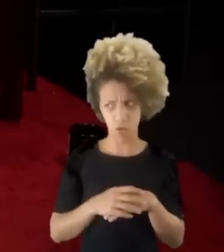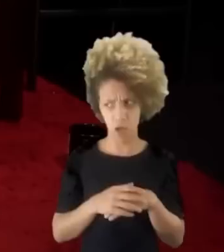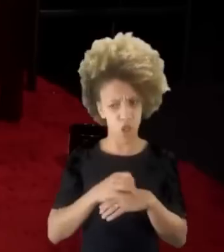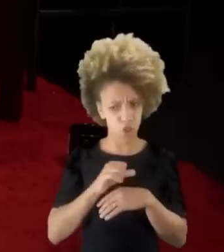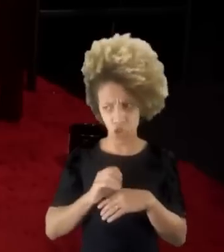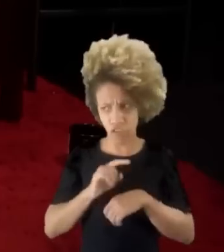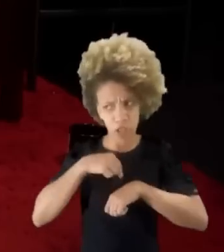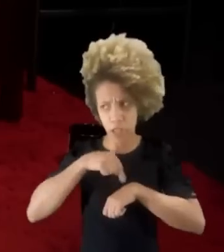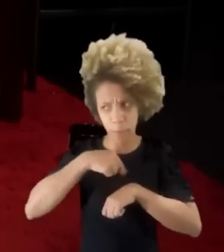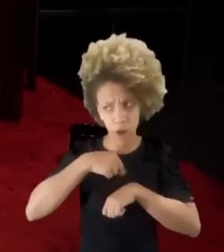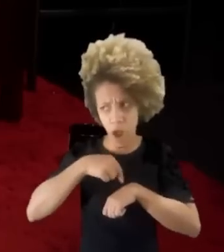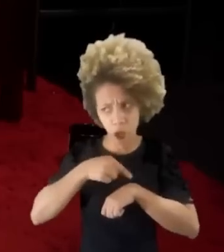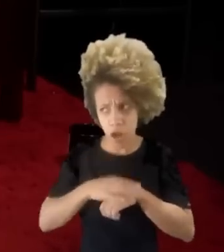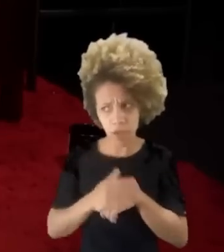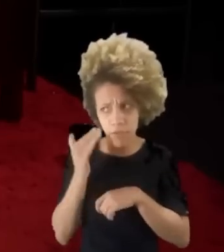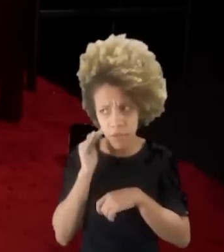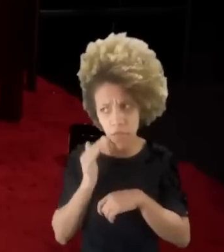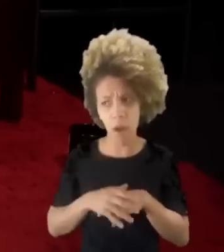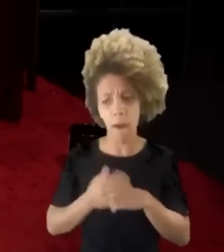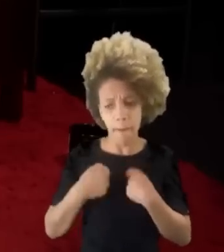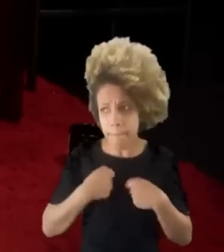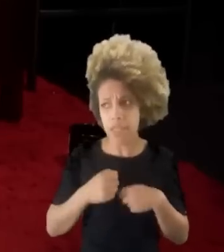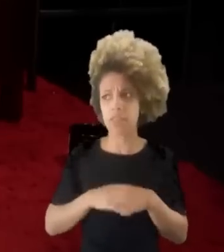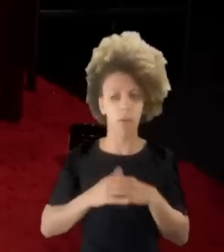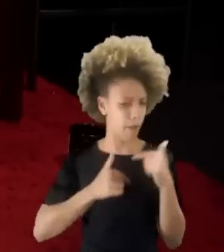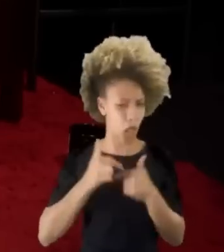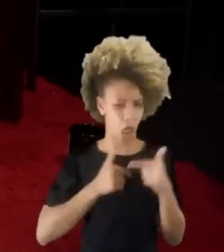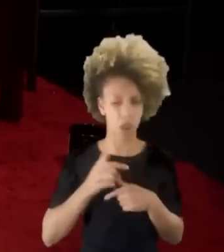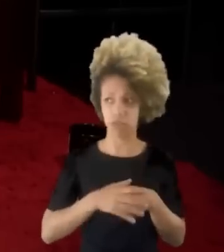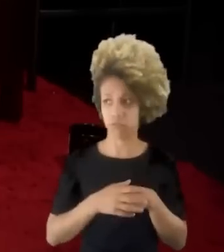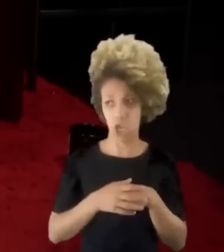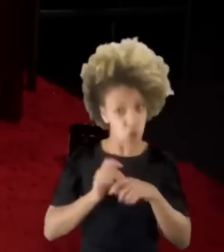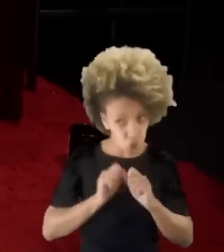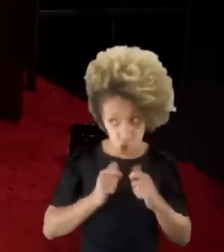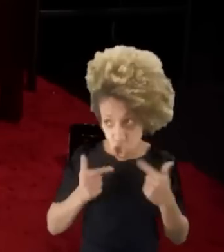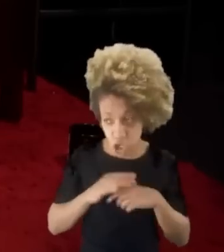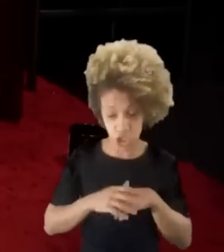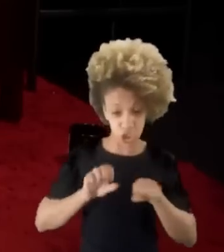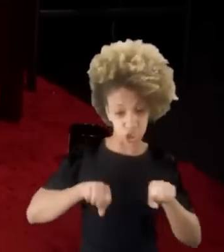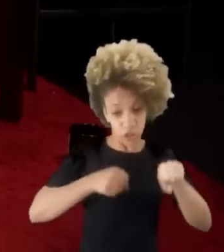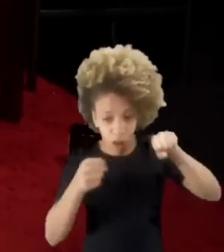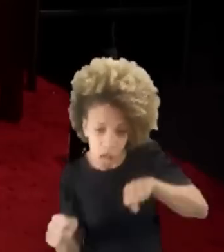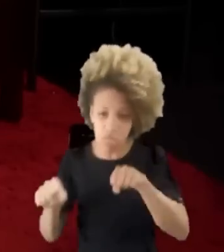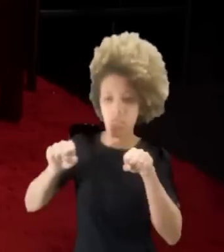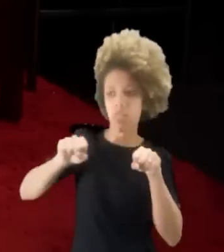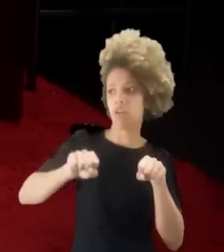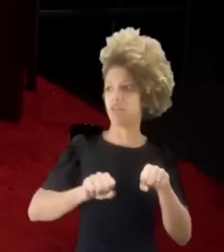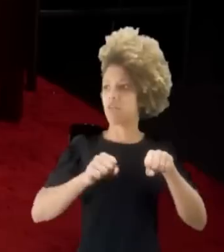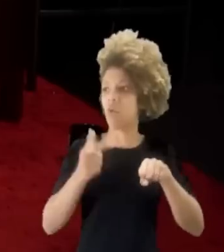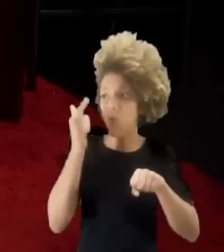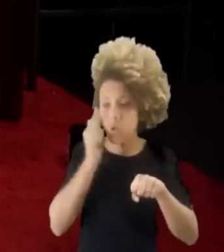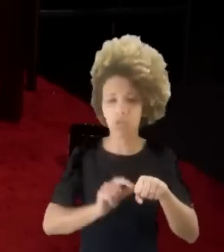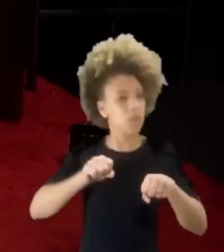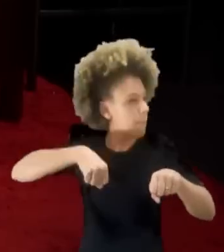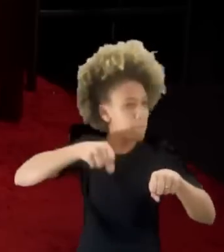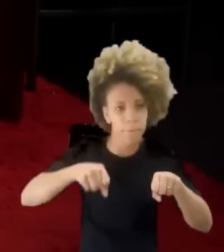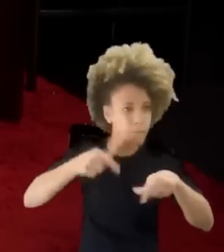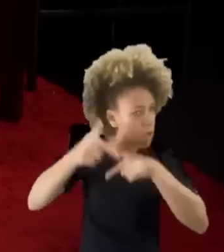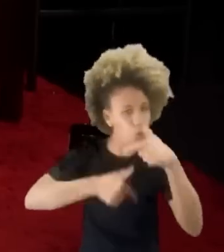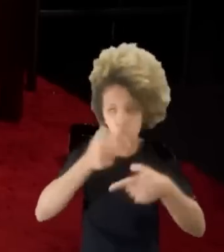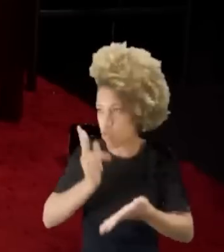bagulho tá 90 por hora entendeu Você tem que dar muita sorte igual eu já dei de cair e levantar e conseguir